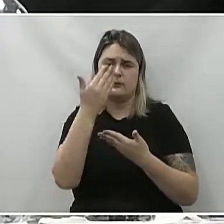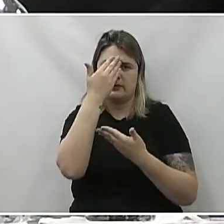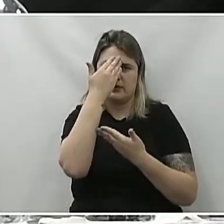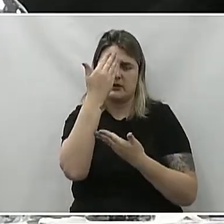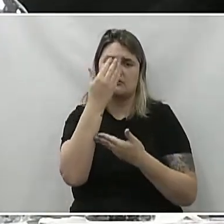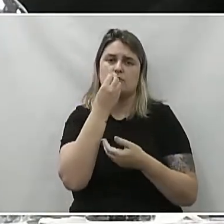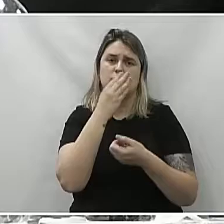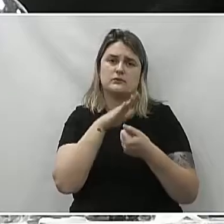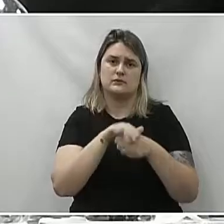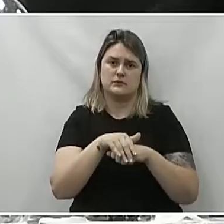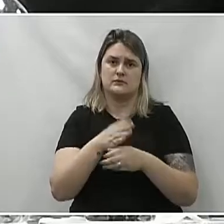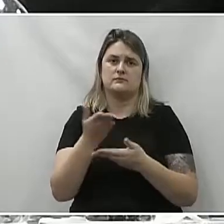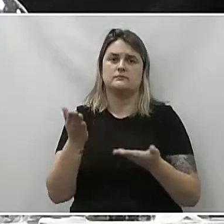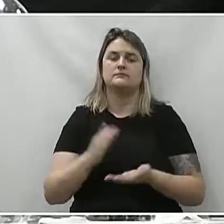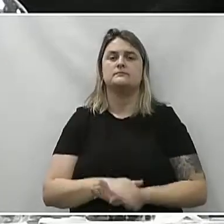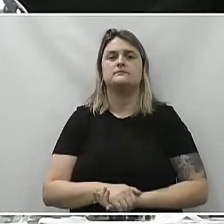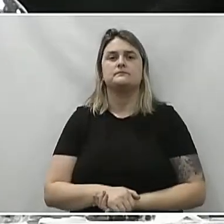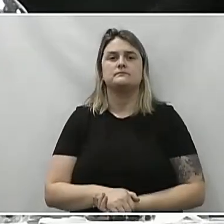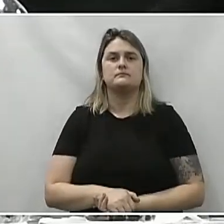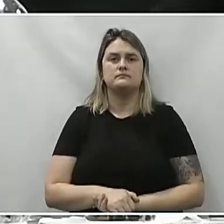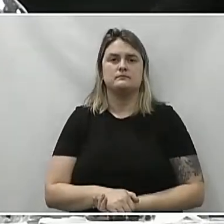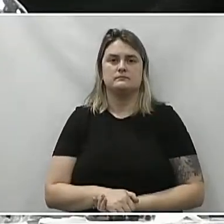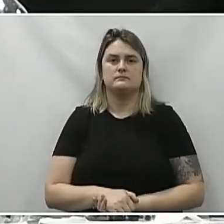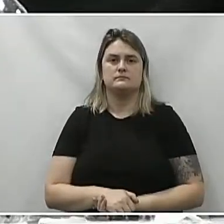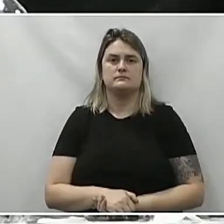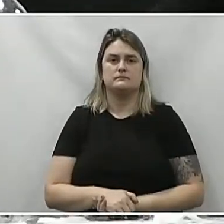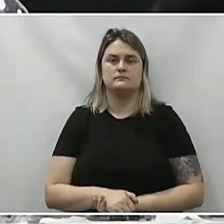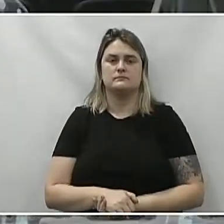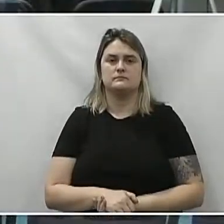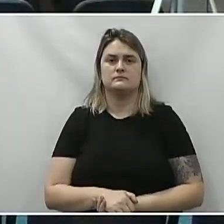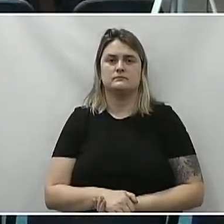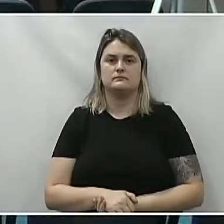Muito obrigada, colegas. Boa noite.